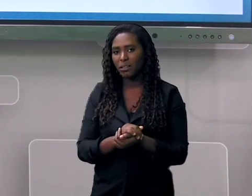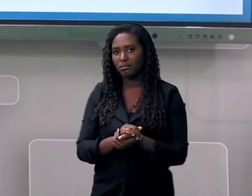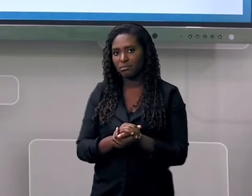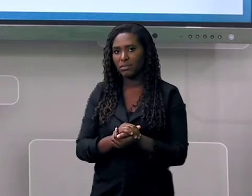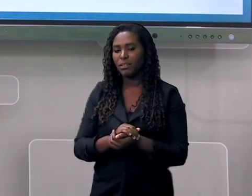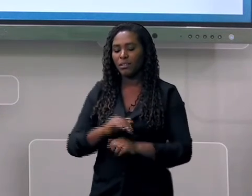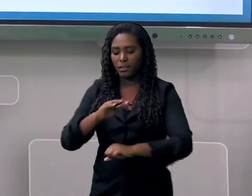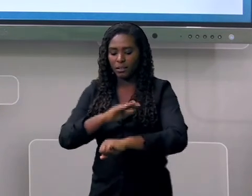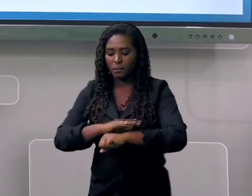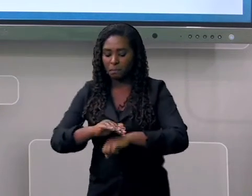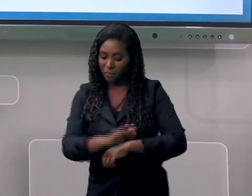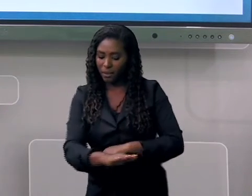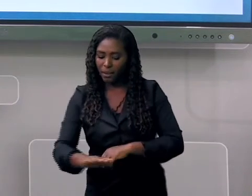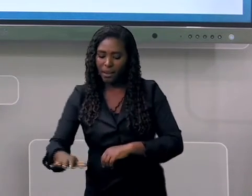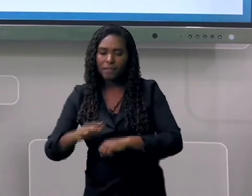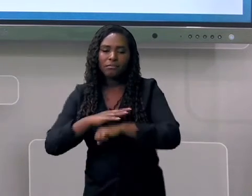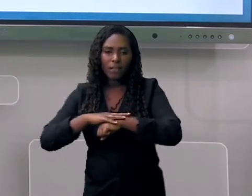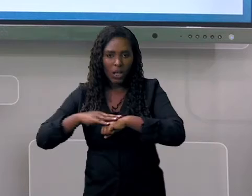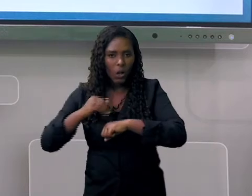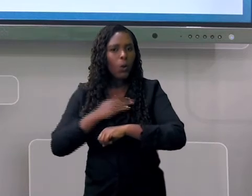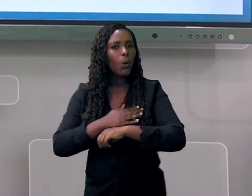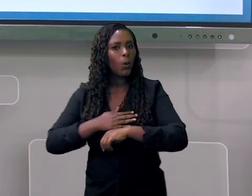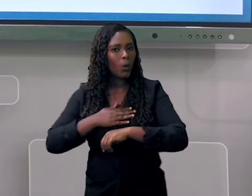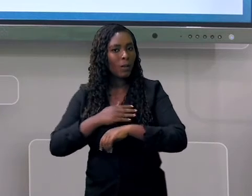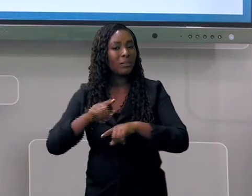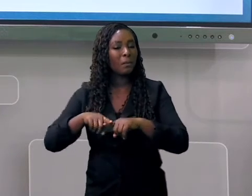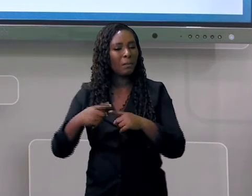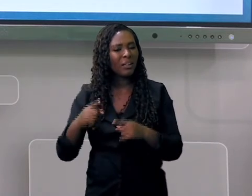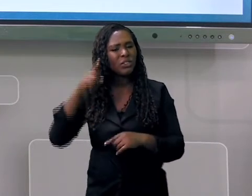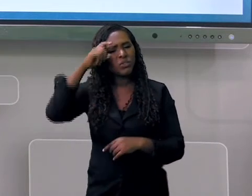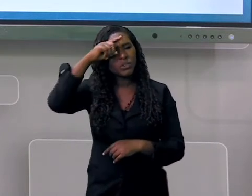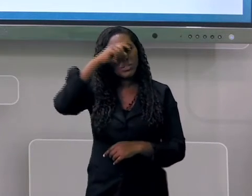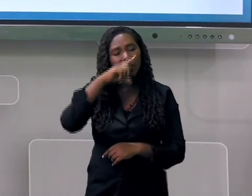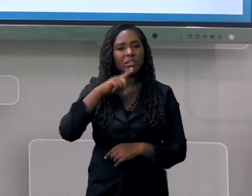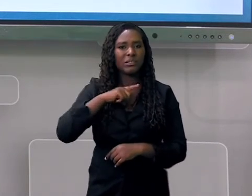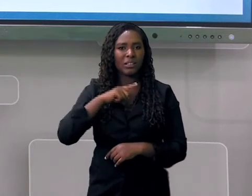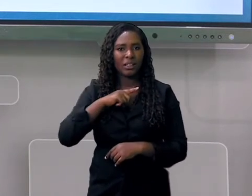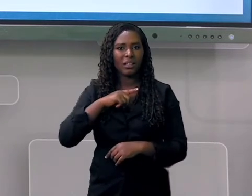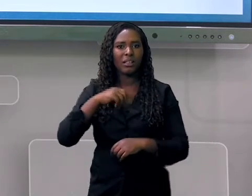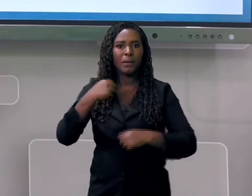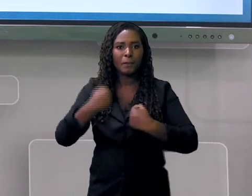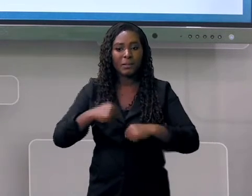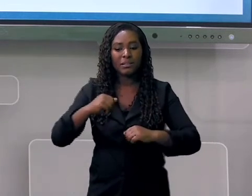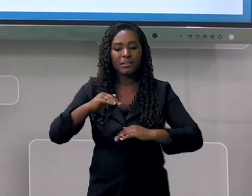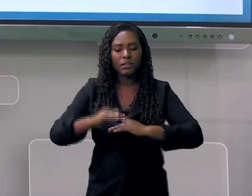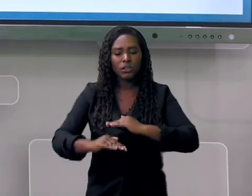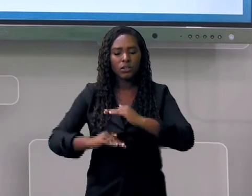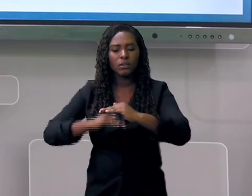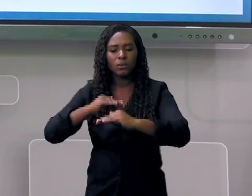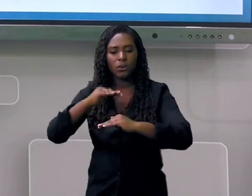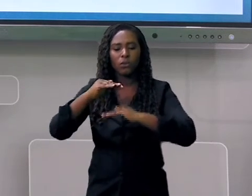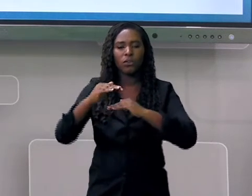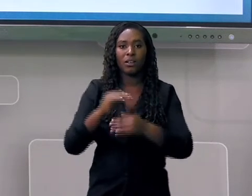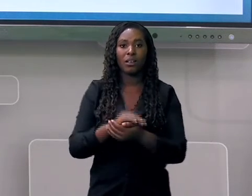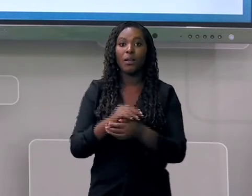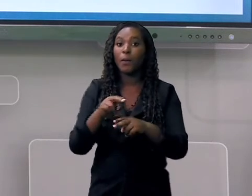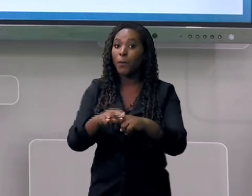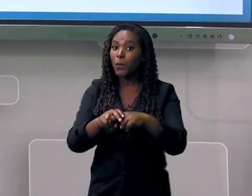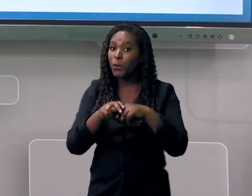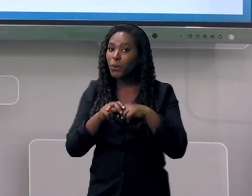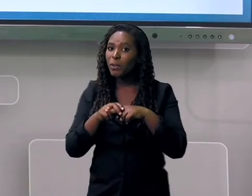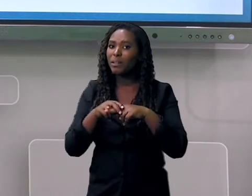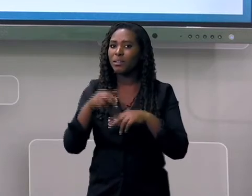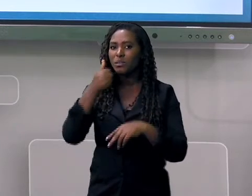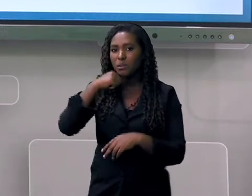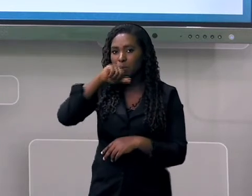se relacionar e para que consigam desenvolver bem essa habilidade, elas precisam receber muito amor e carinho dos pais.